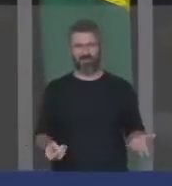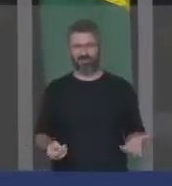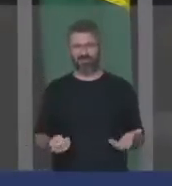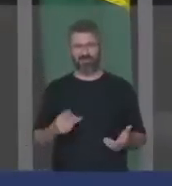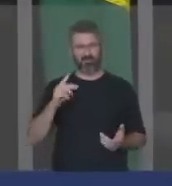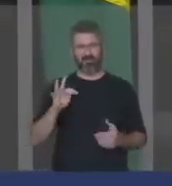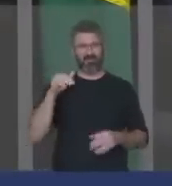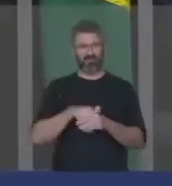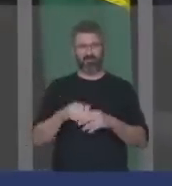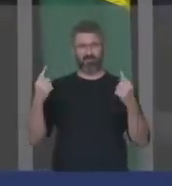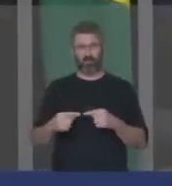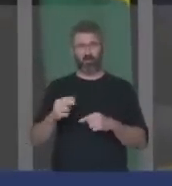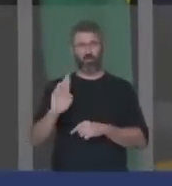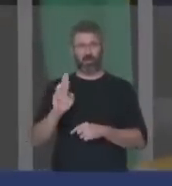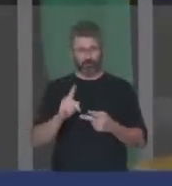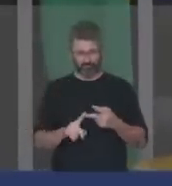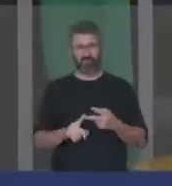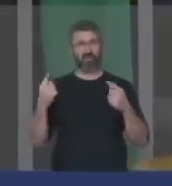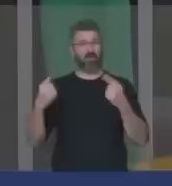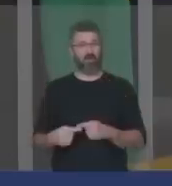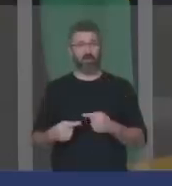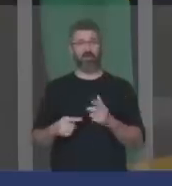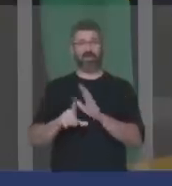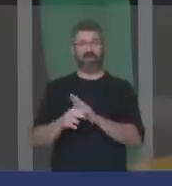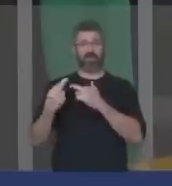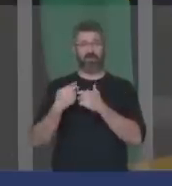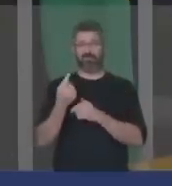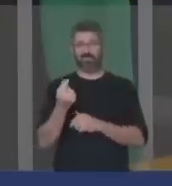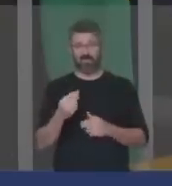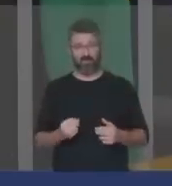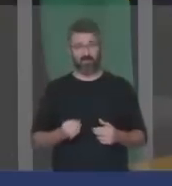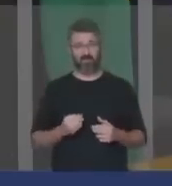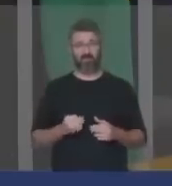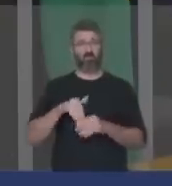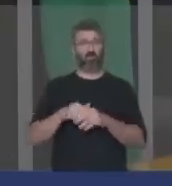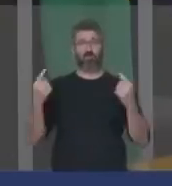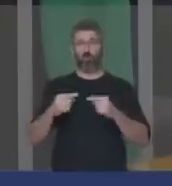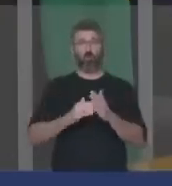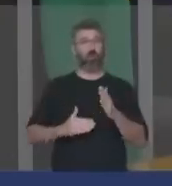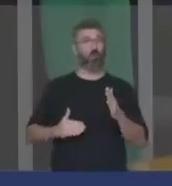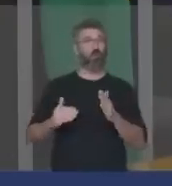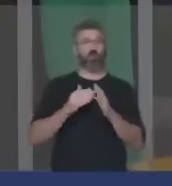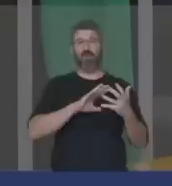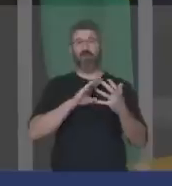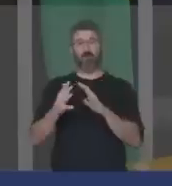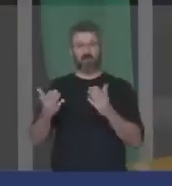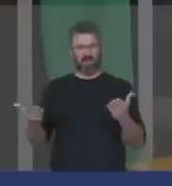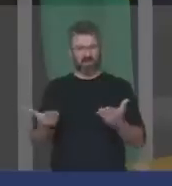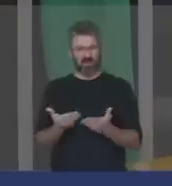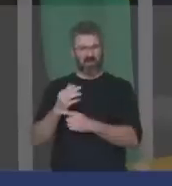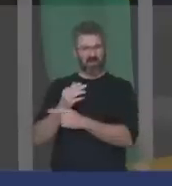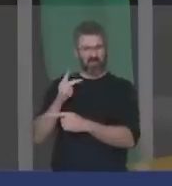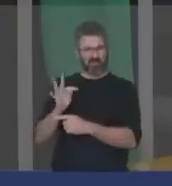PT votou contra o Plano Real, votou contra a Lei de Responsabilidade Fiscal, votou contra todas as reformas. Agora o PT vem aqui